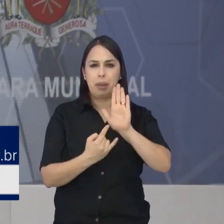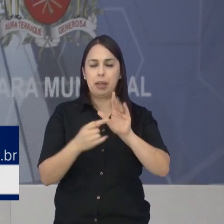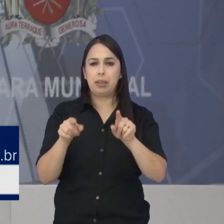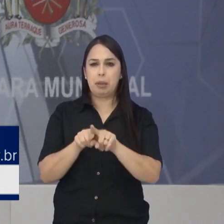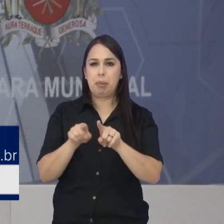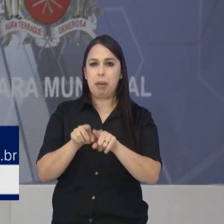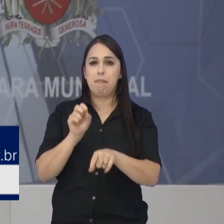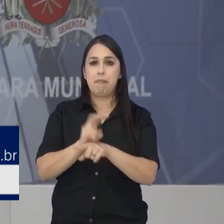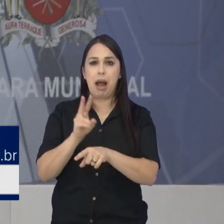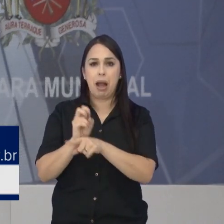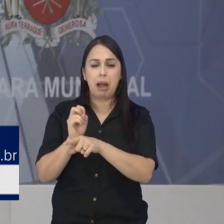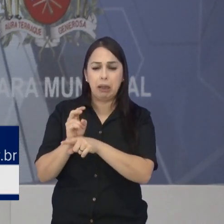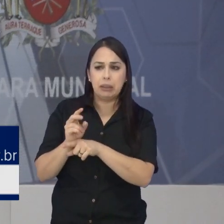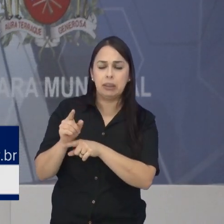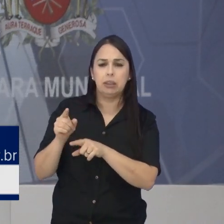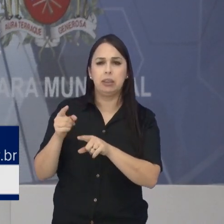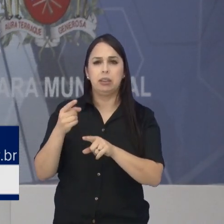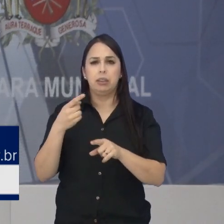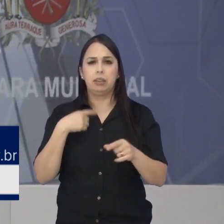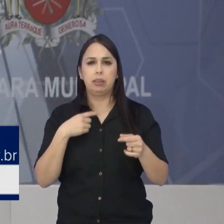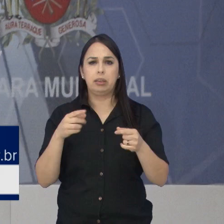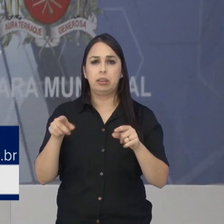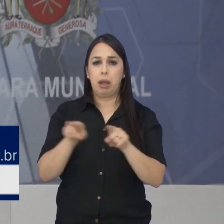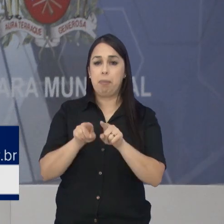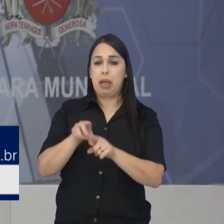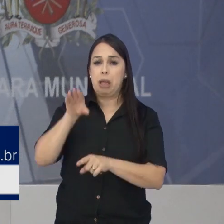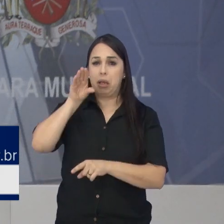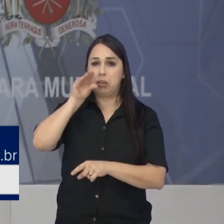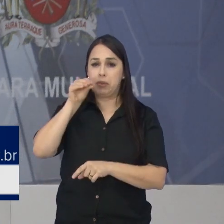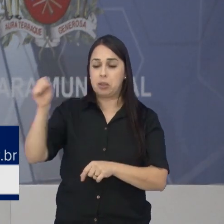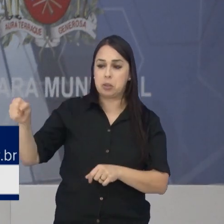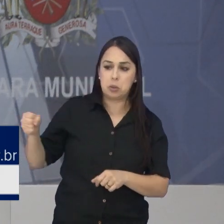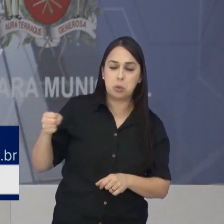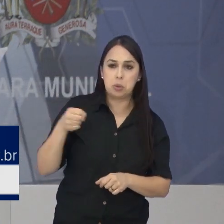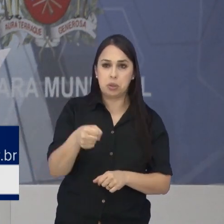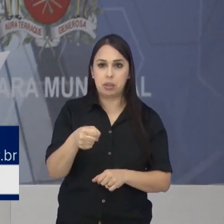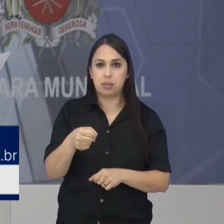vagas existentes e ocupadas por servidores comissionados em